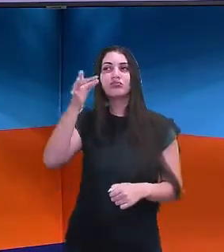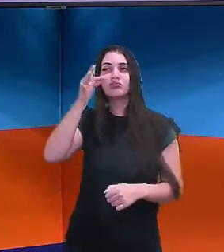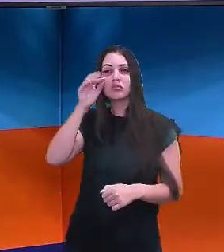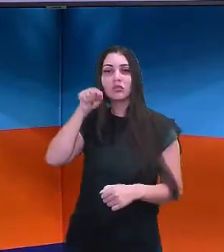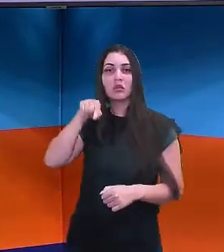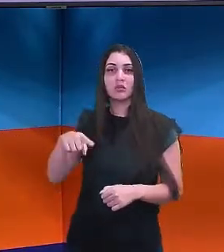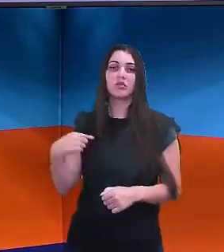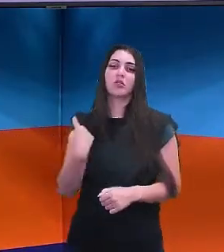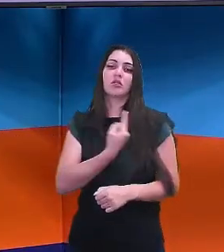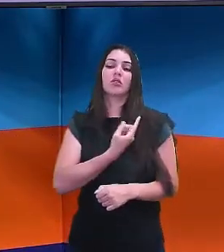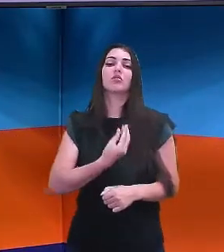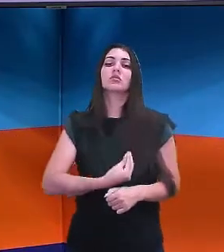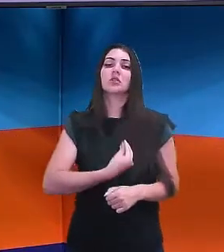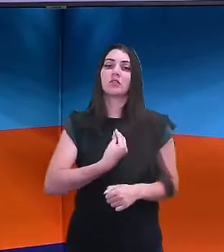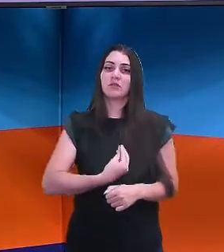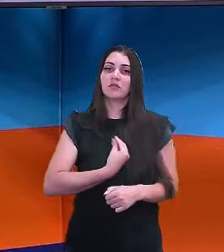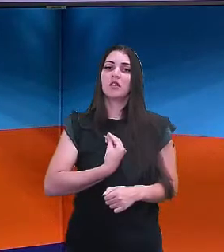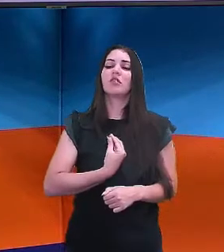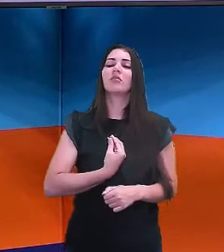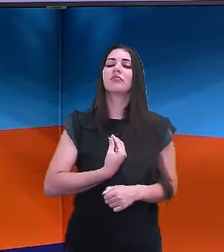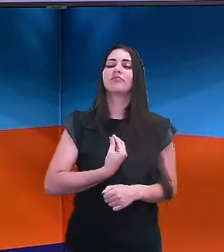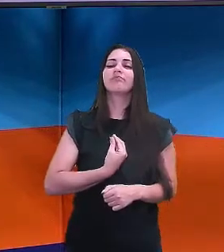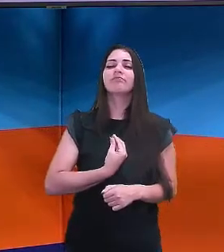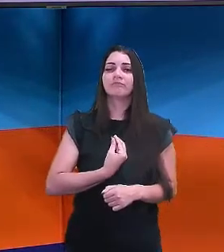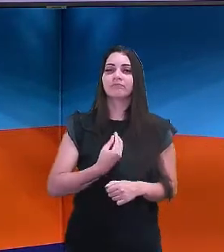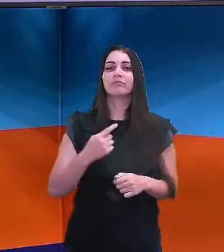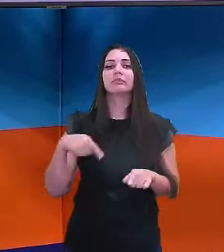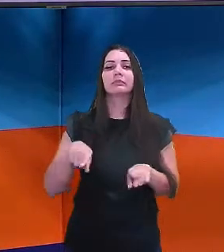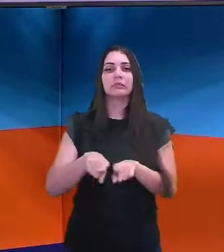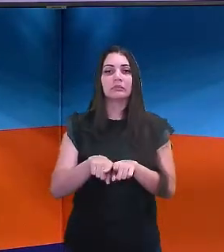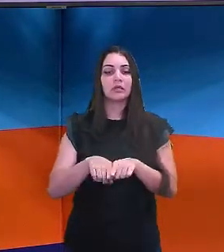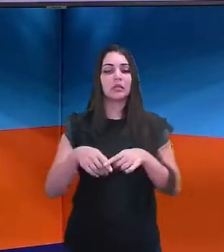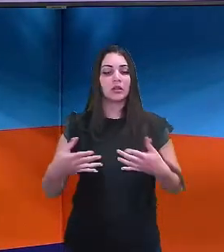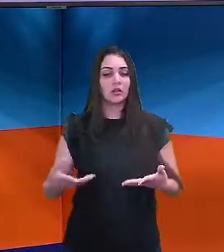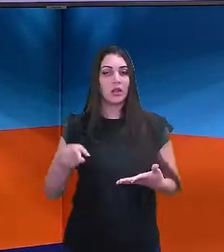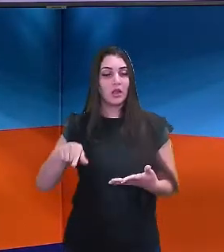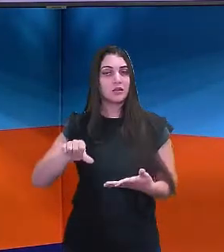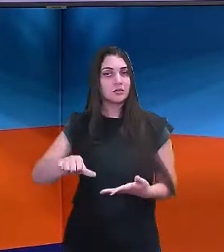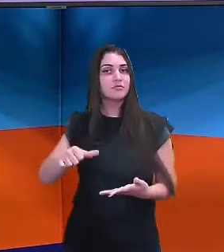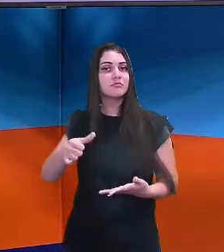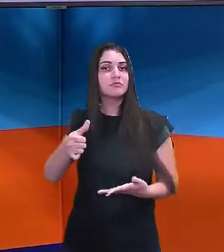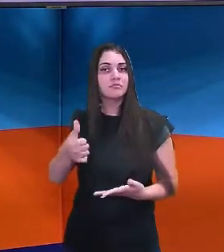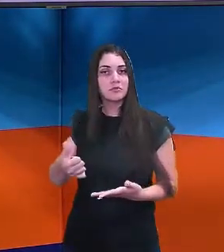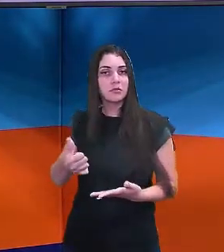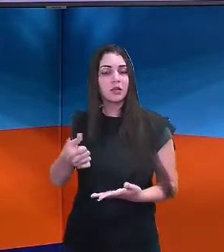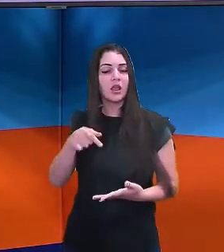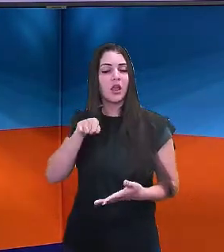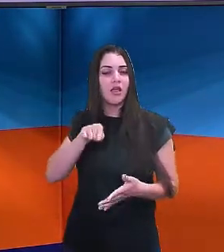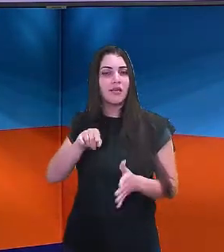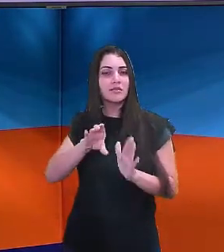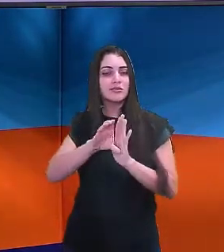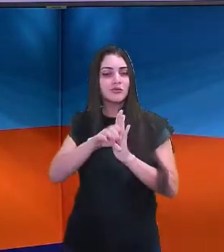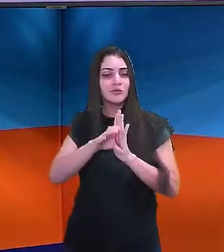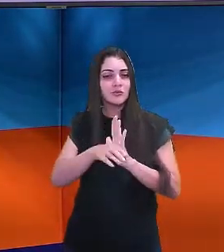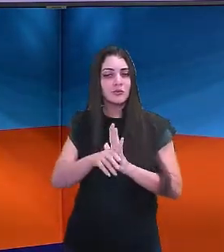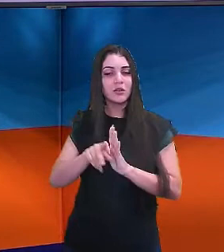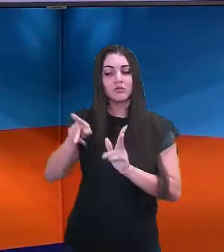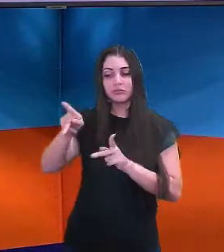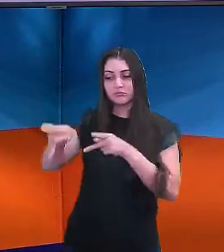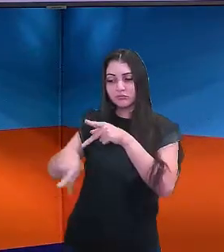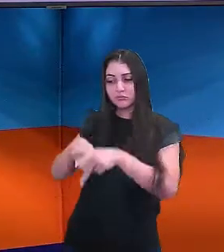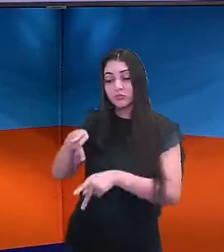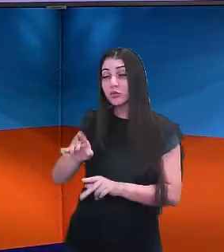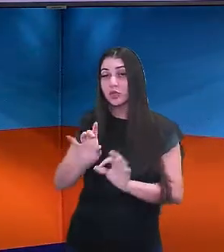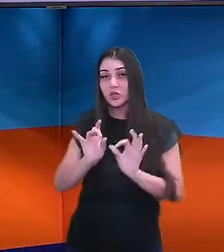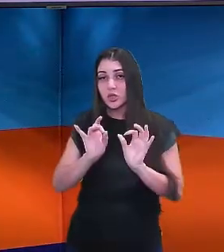é a nossa vida que está sendo posta em jogo também. Então, essa qualidade, esses conceitos de população, não